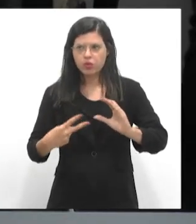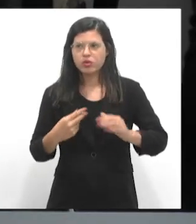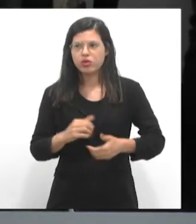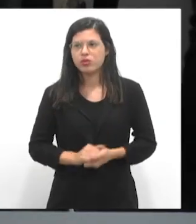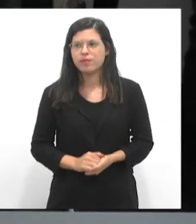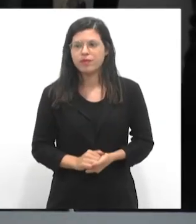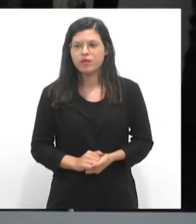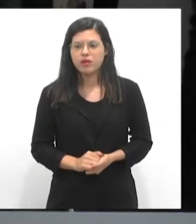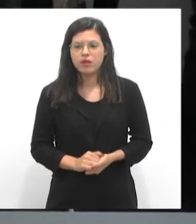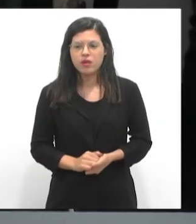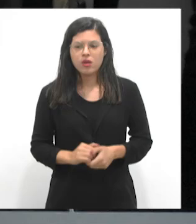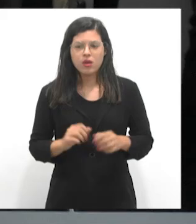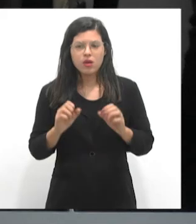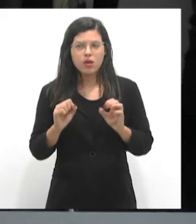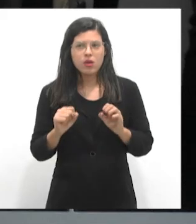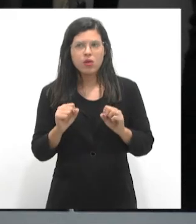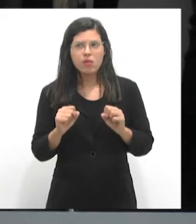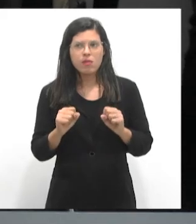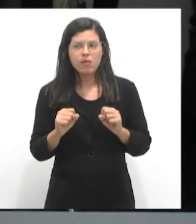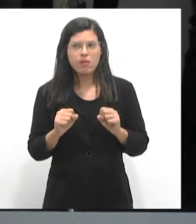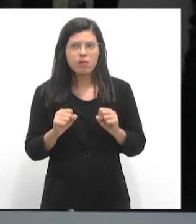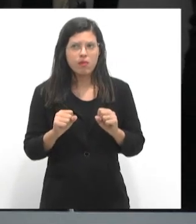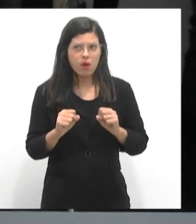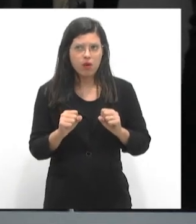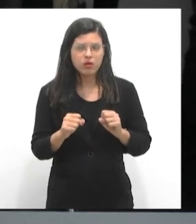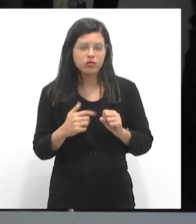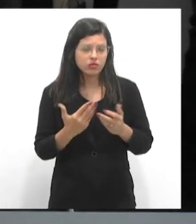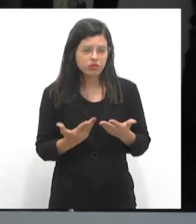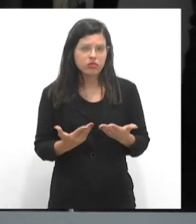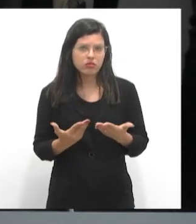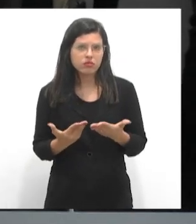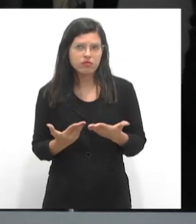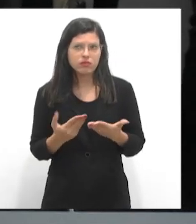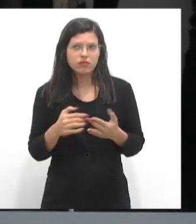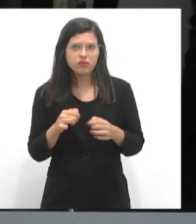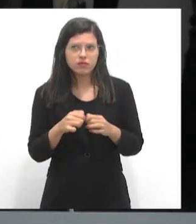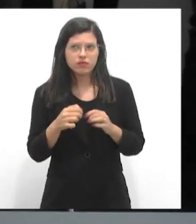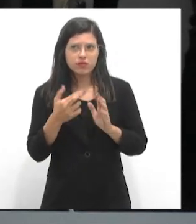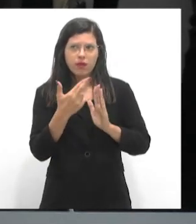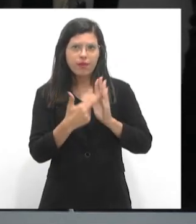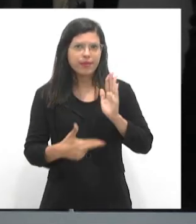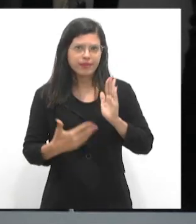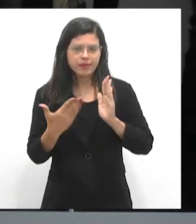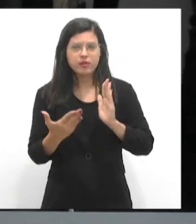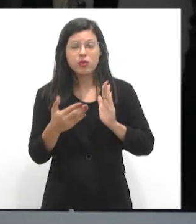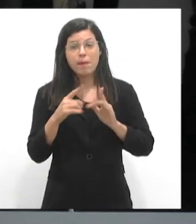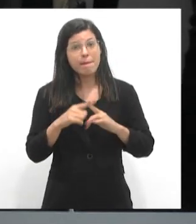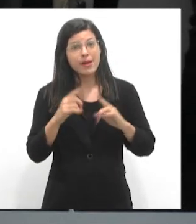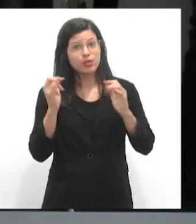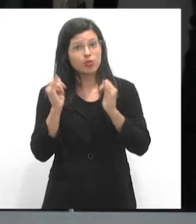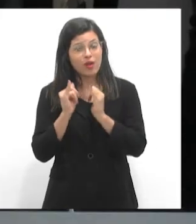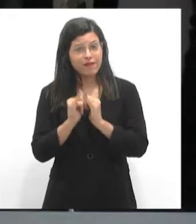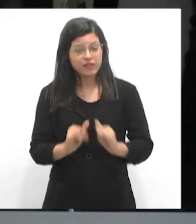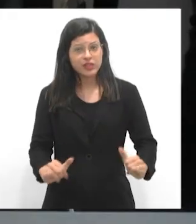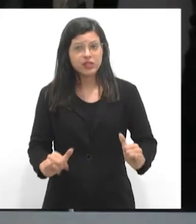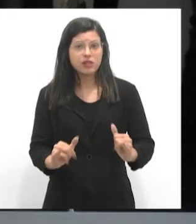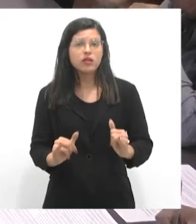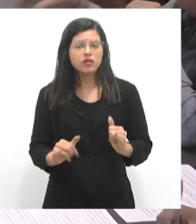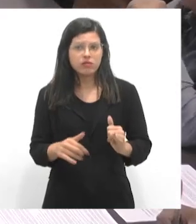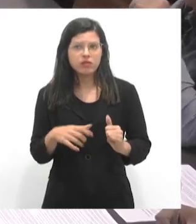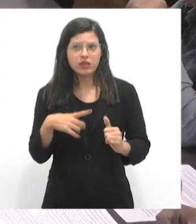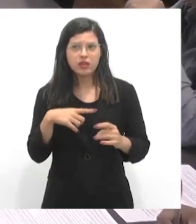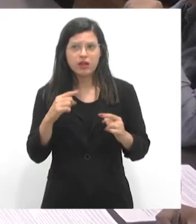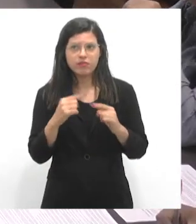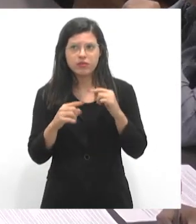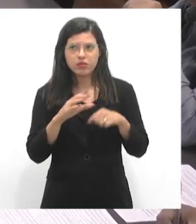Eu posso até acompanhar o relator, mas só estou alertando que tem um arranhão de inconstitucionalidade. Deputado